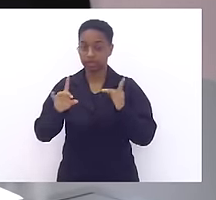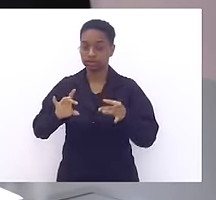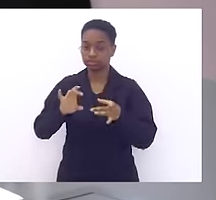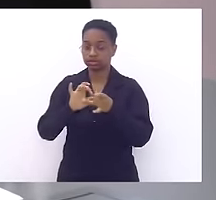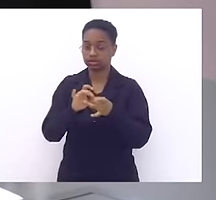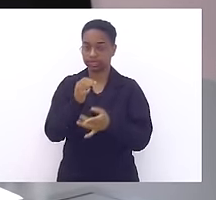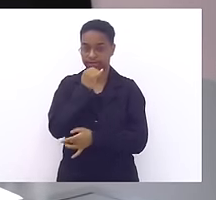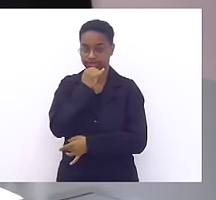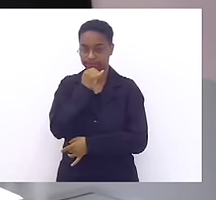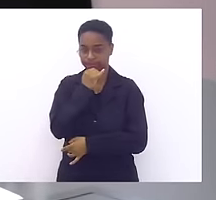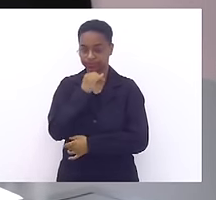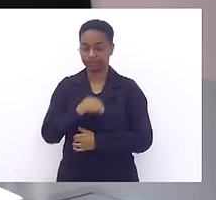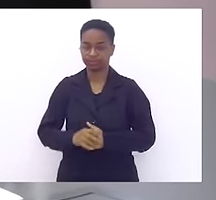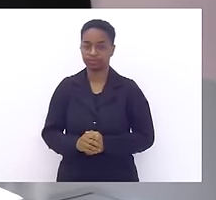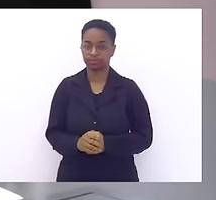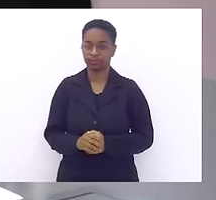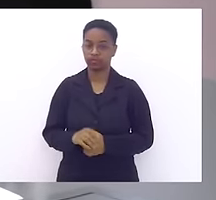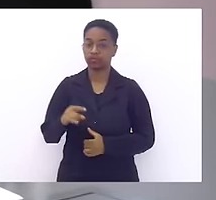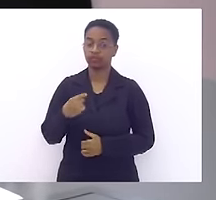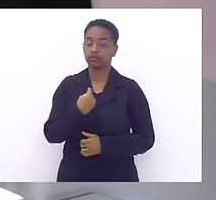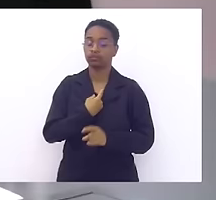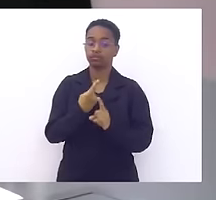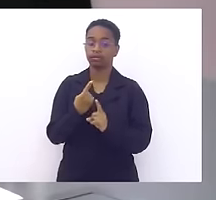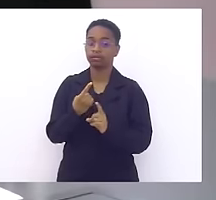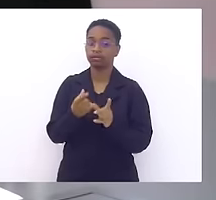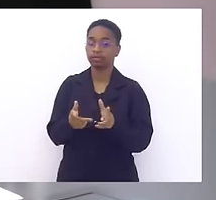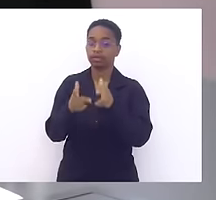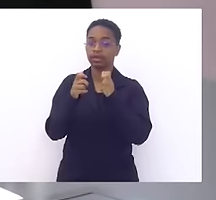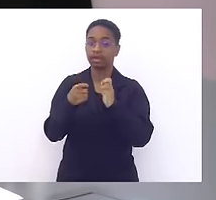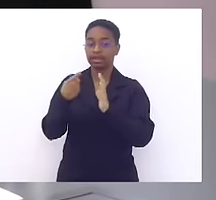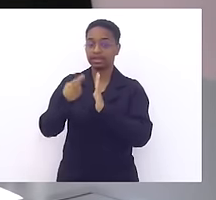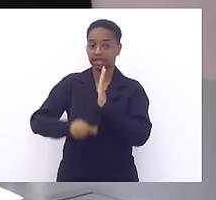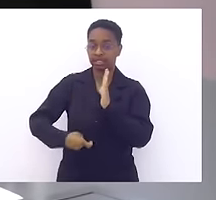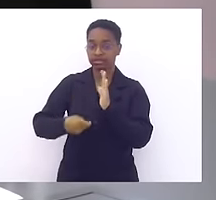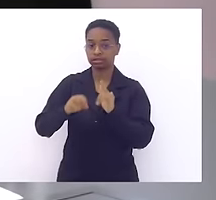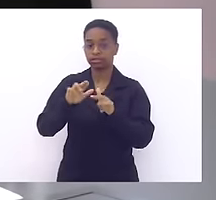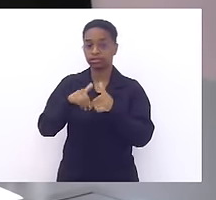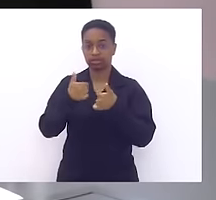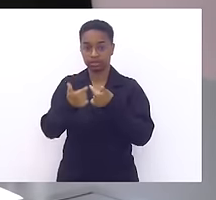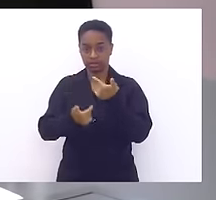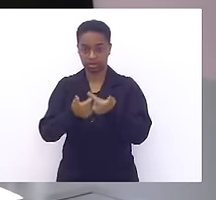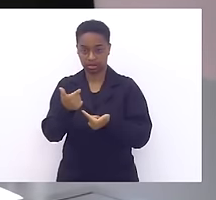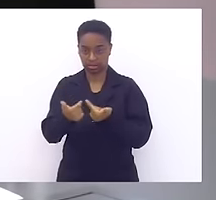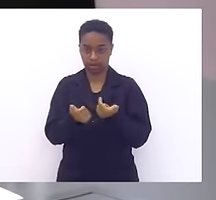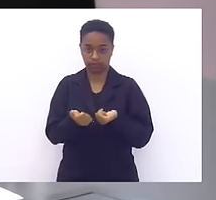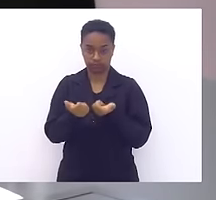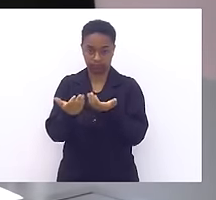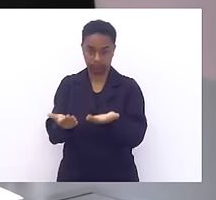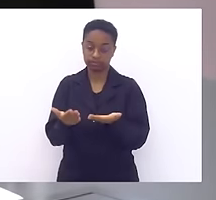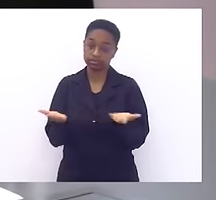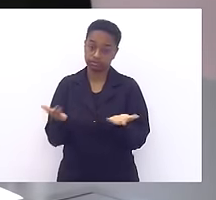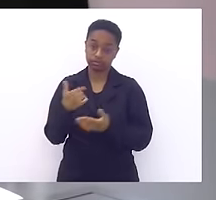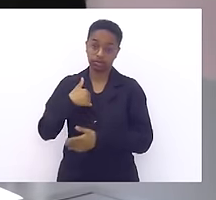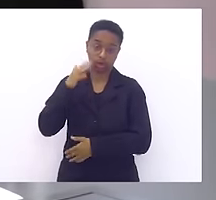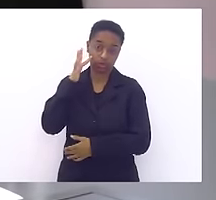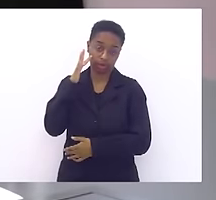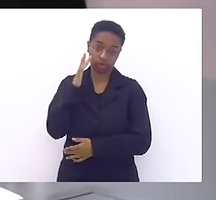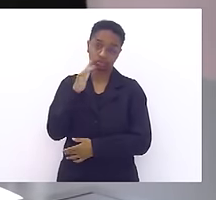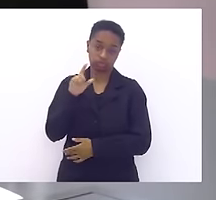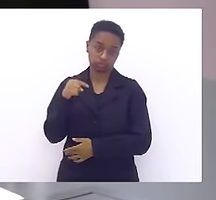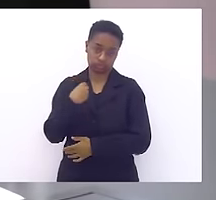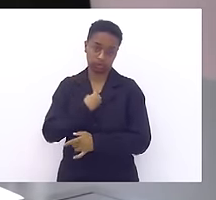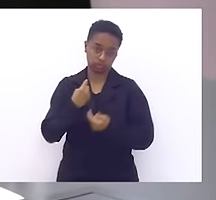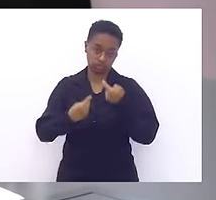por exemplo a gente identifica como taxa pela prestação de serviços que eu imagino que seja a taxa que a gente está discutindo